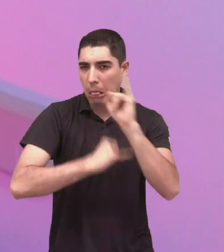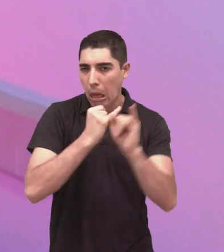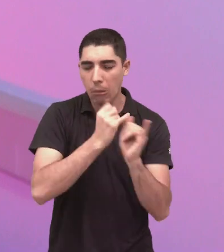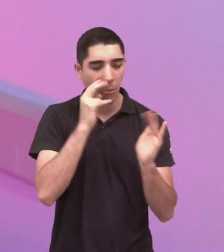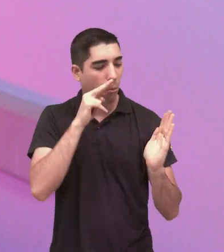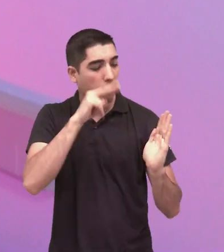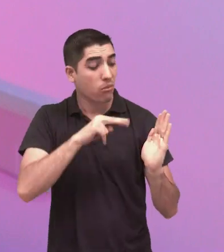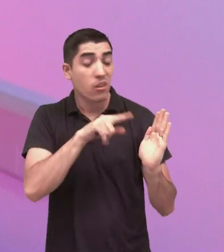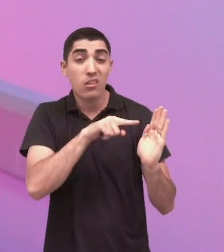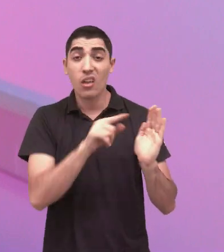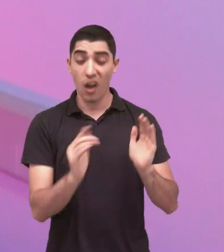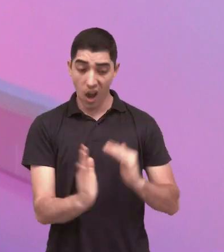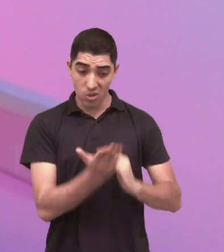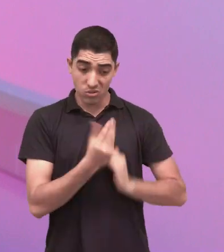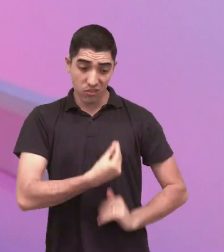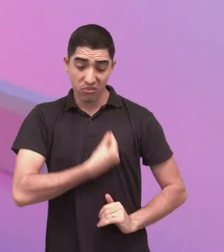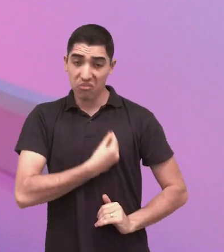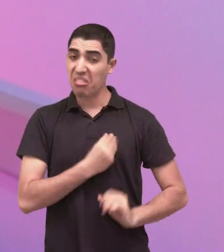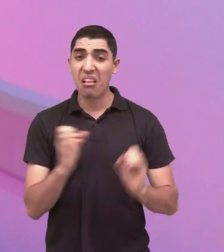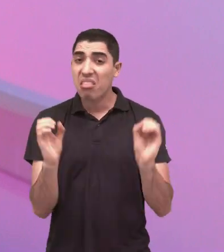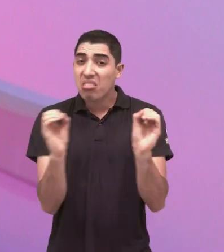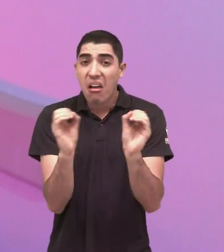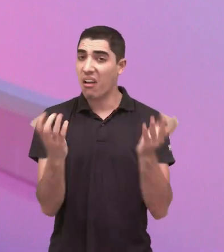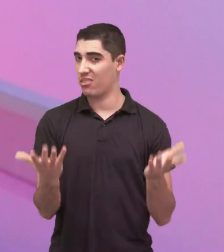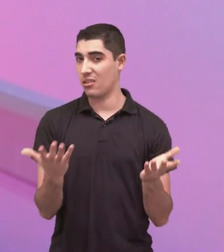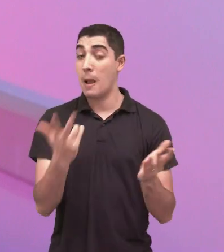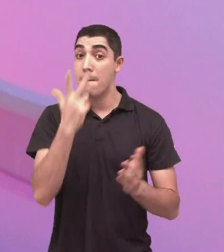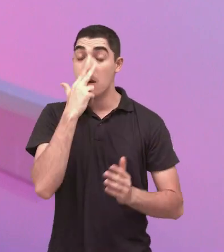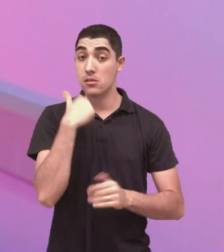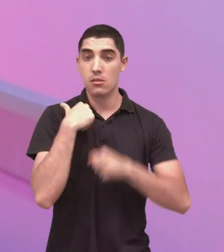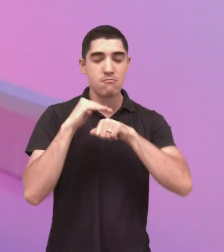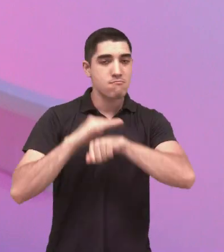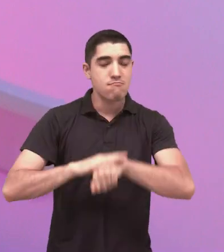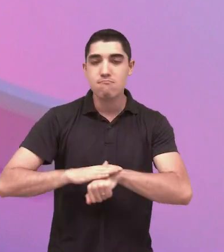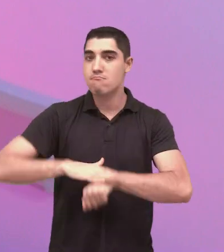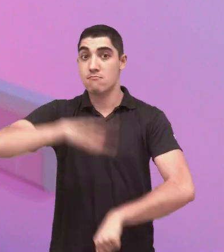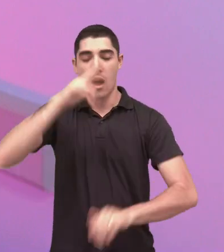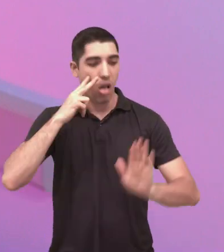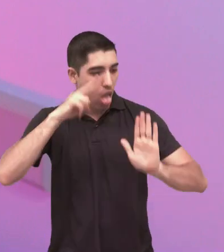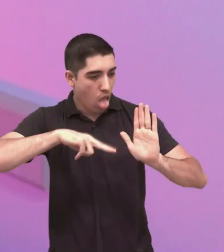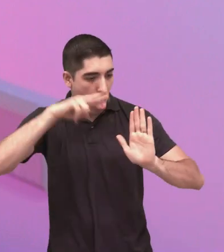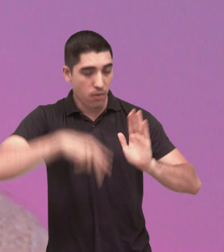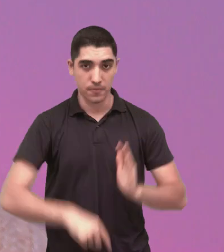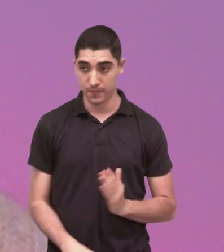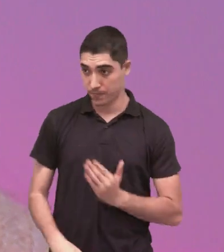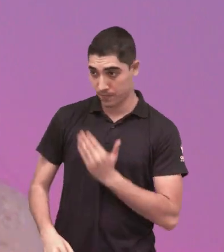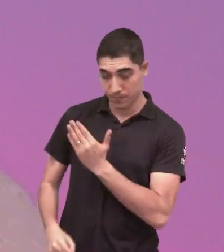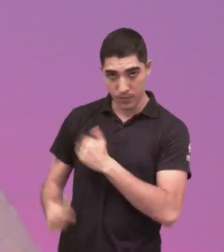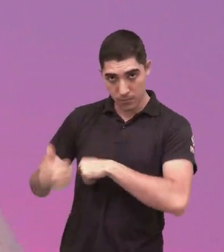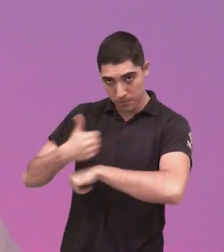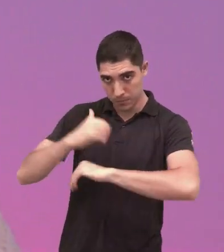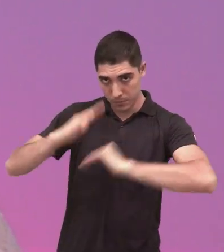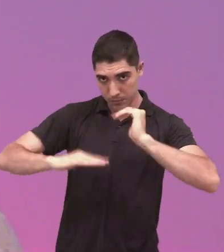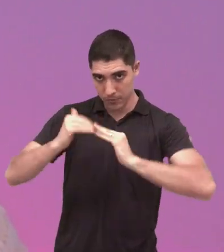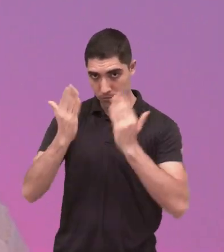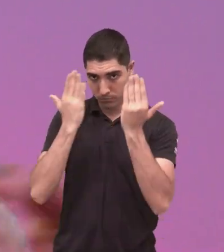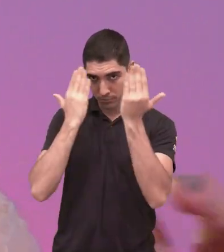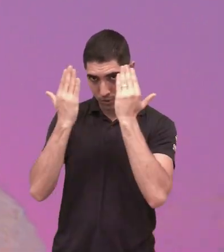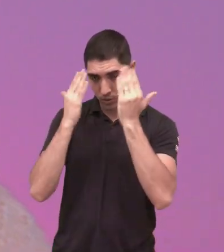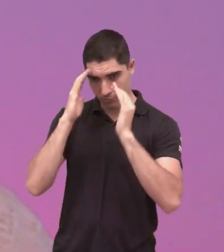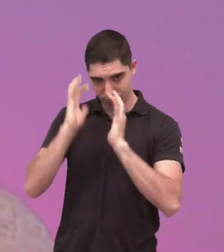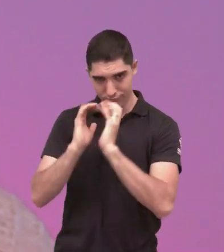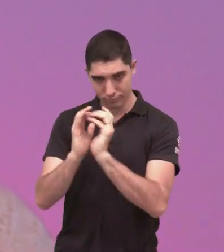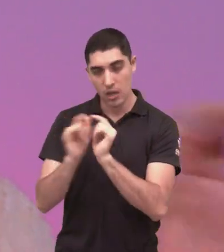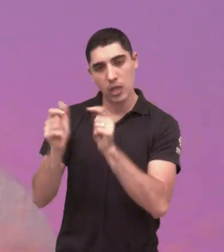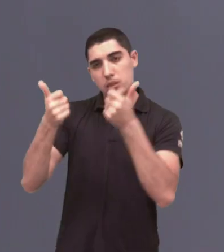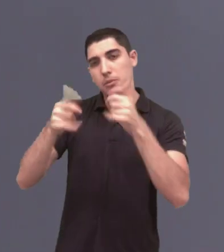que não levam a lugar algum, e de alguma maneira você passa a consumir cada vez mais. Essa neuropsicóloga explica que os